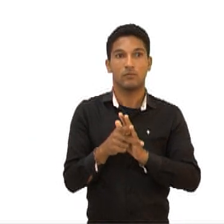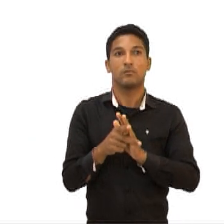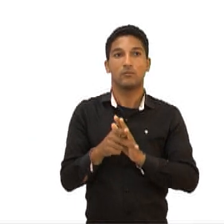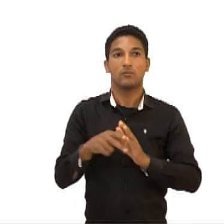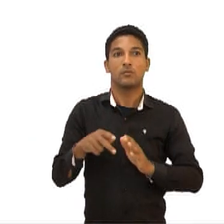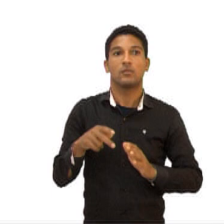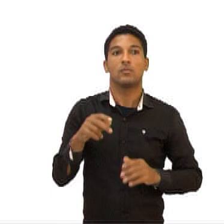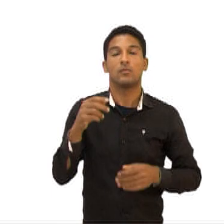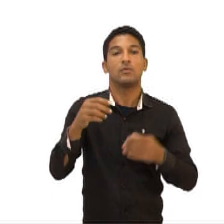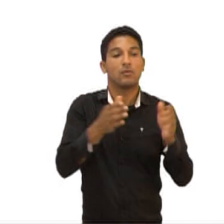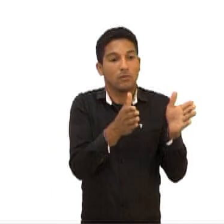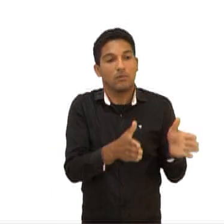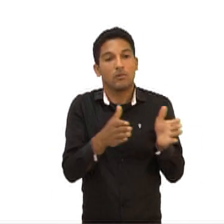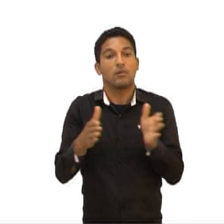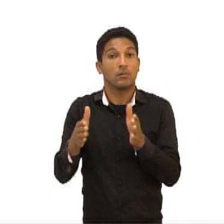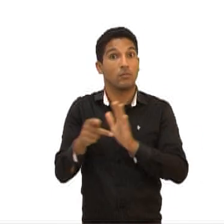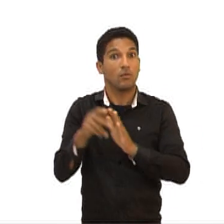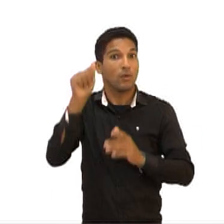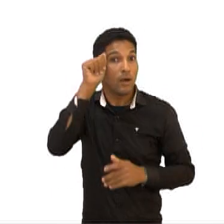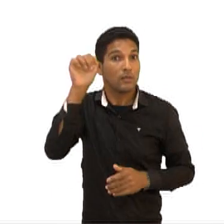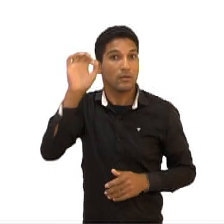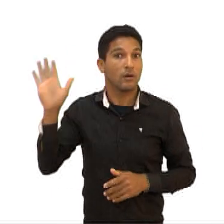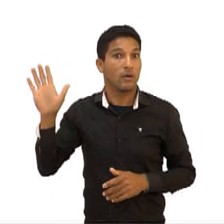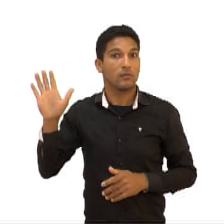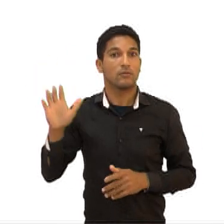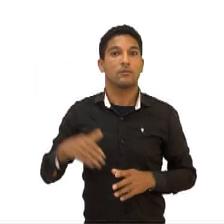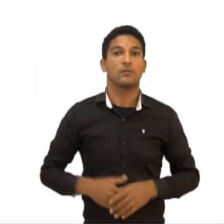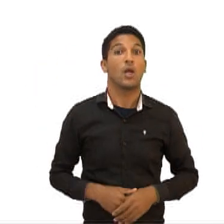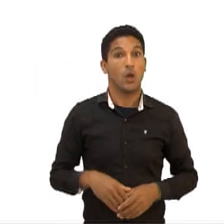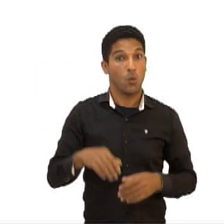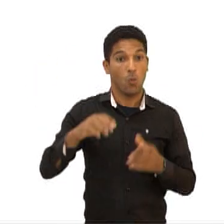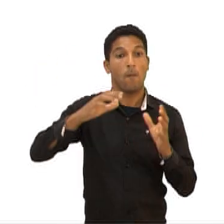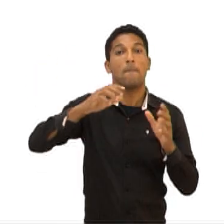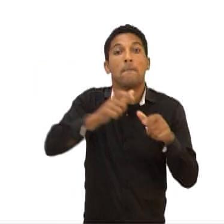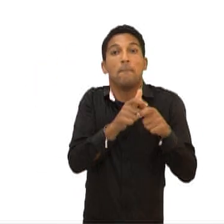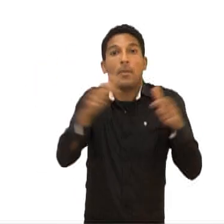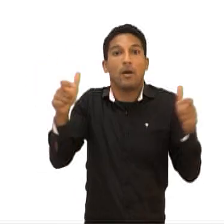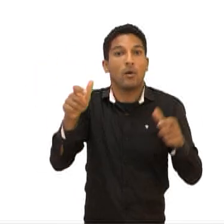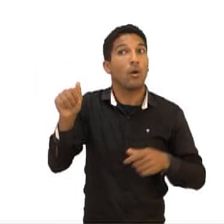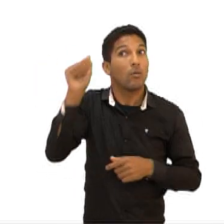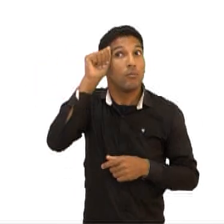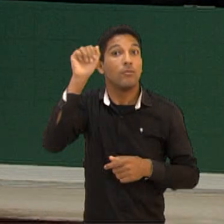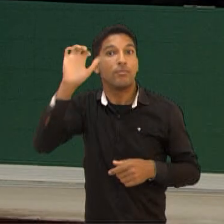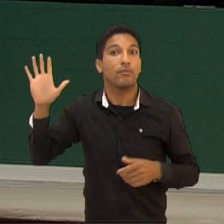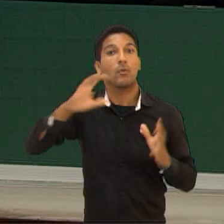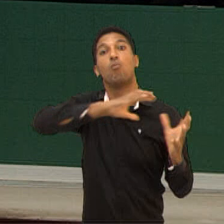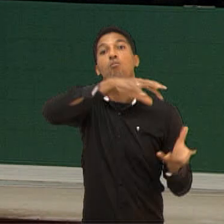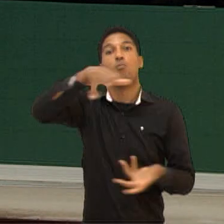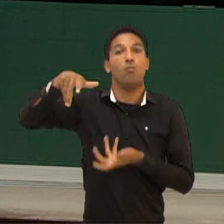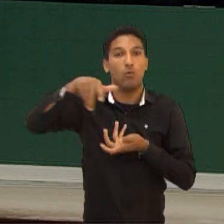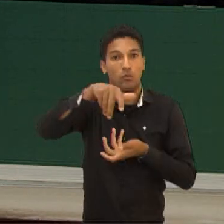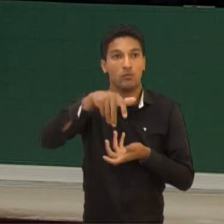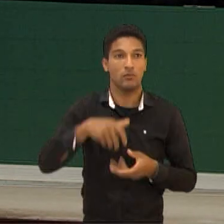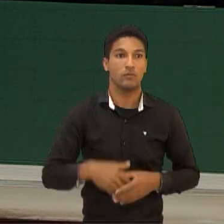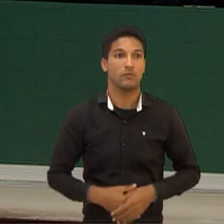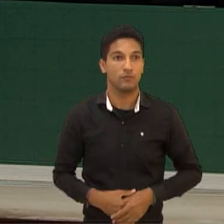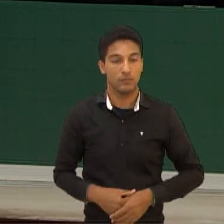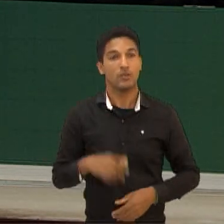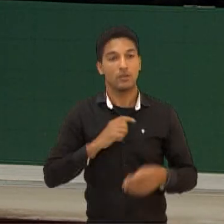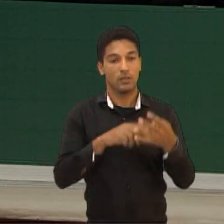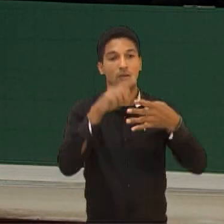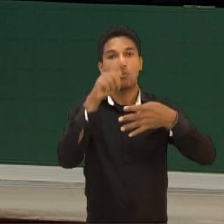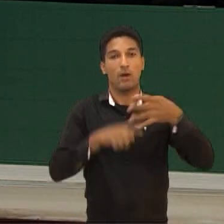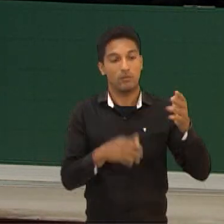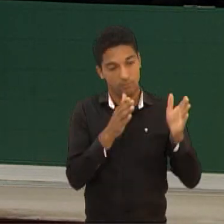dos três setores do continente asiático, o maior continente do planeta. Né? Nós temos os quatro setores aí bem desenvolvidos, não esquecendo